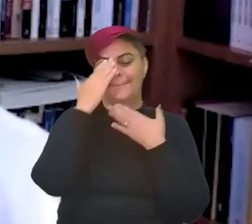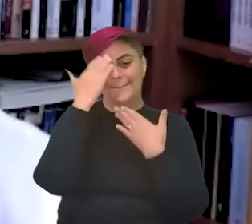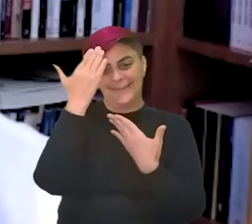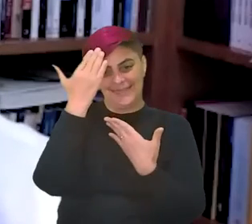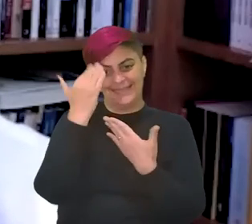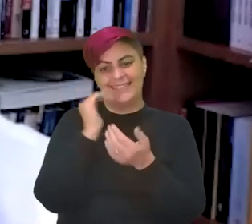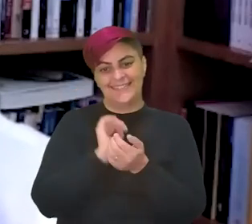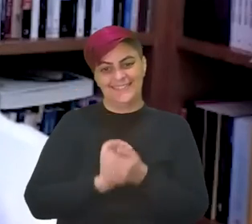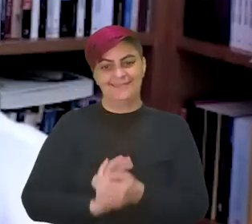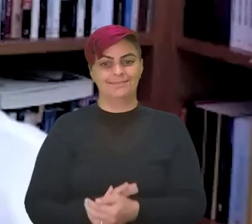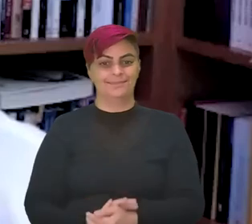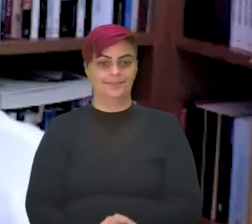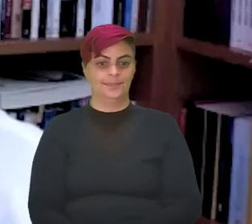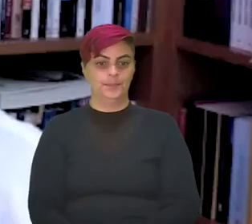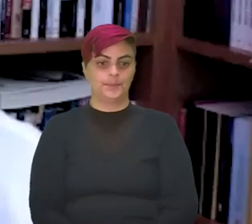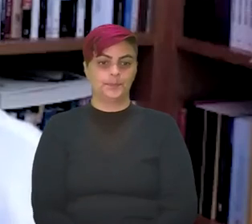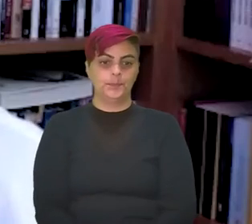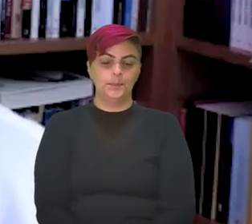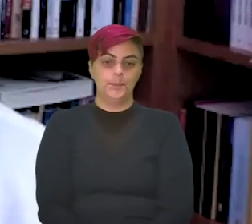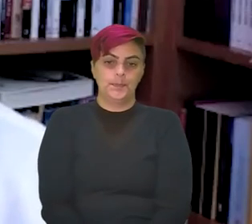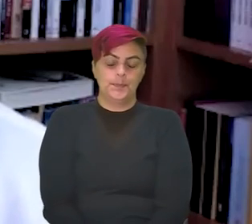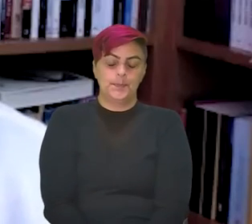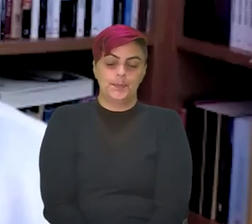Muito obrigada, Silvio.